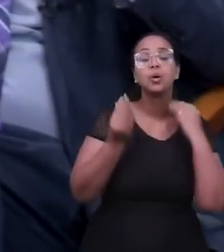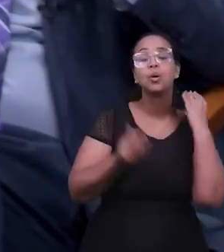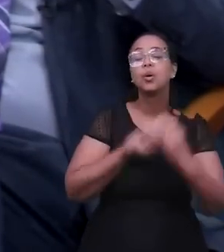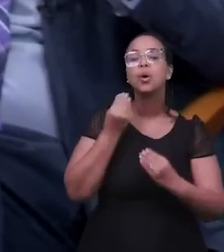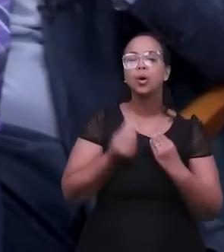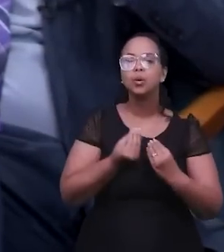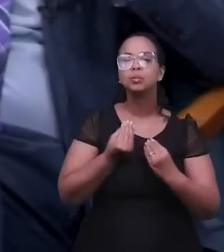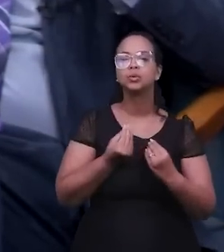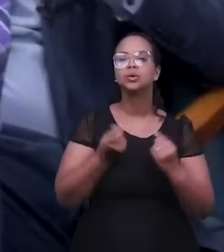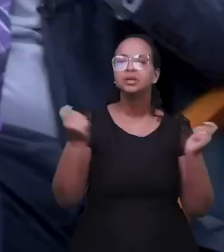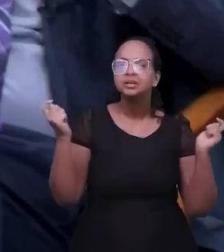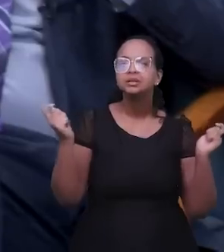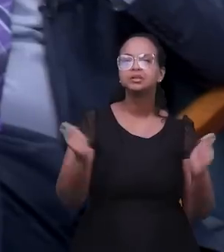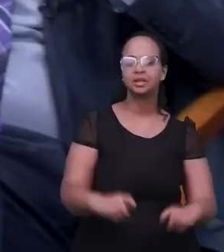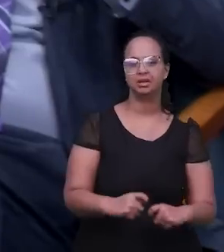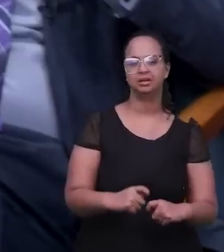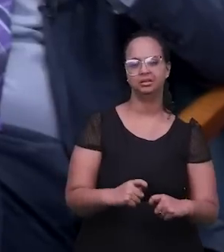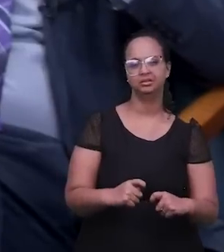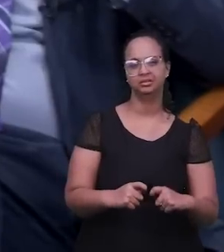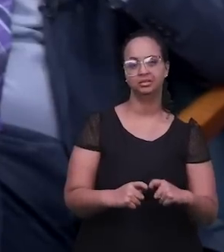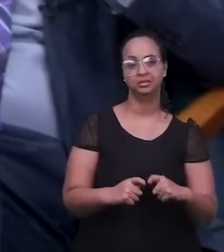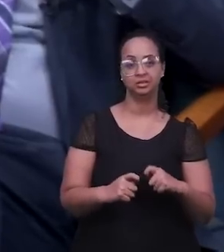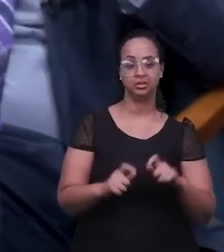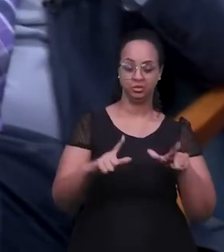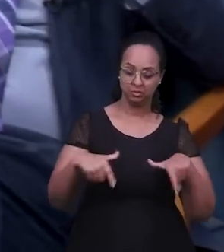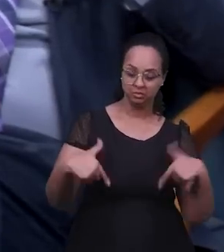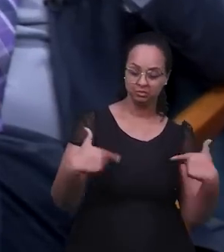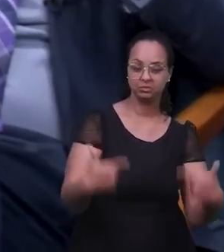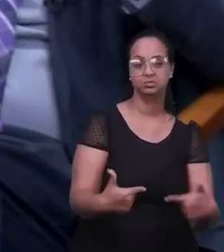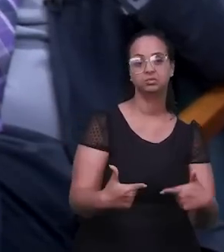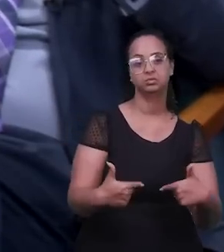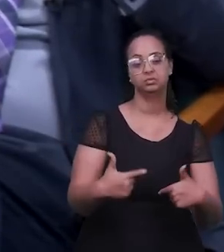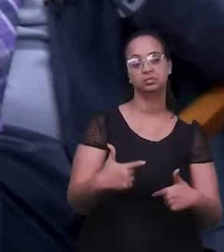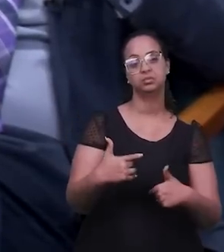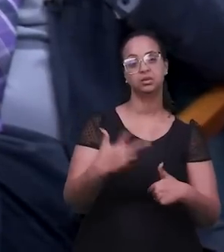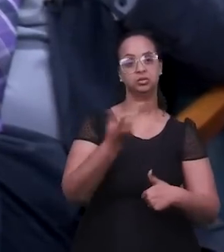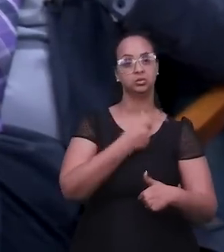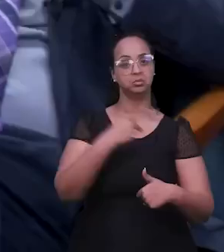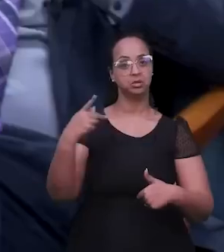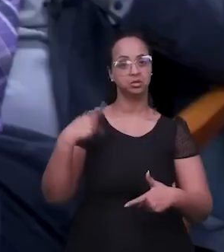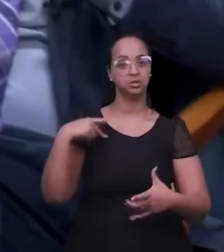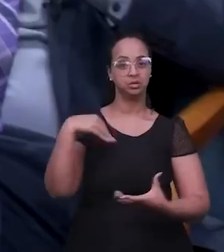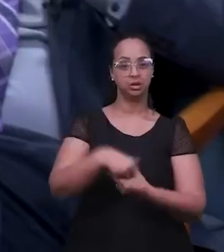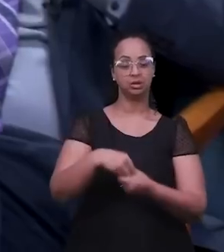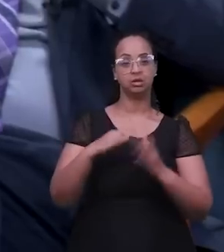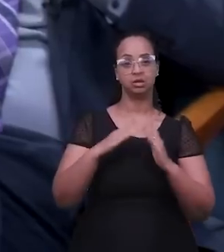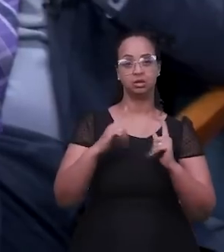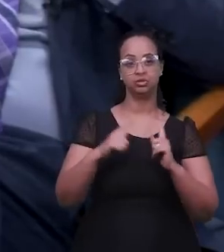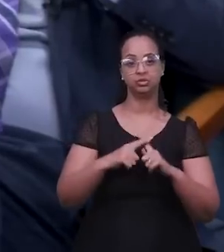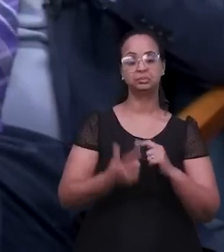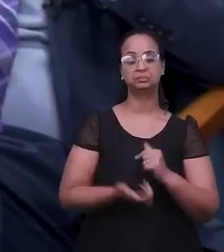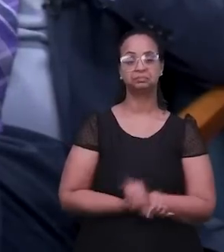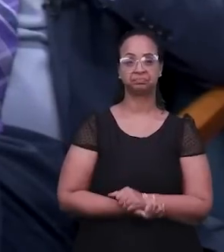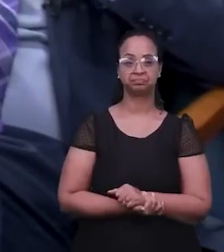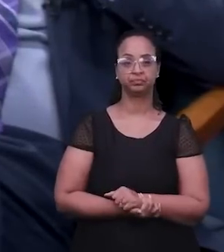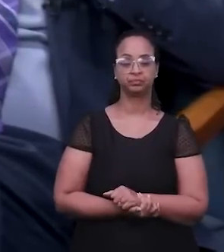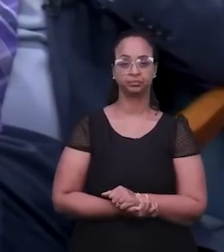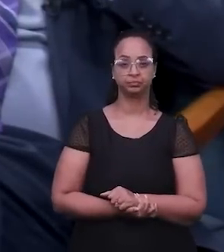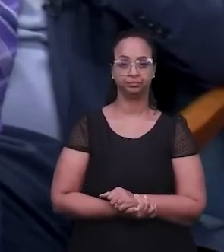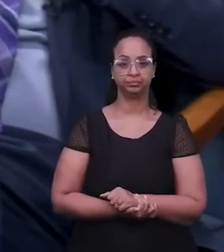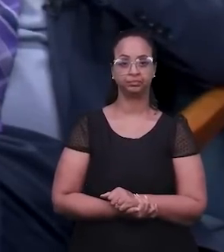é muito importante para entender o efeito do ministério na vida da